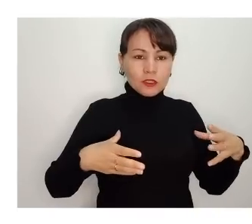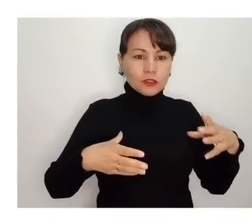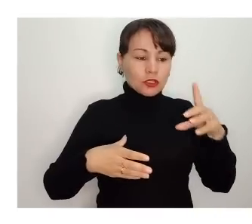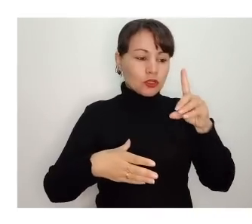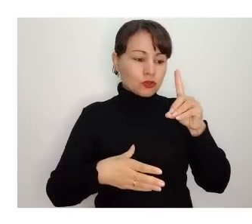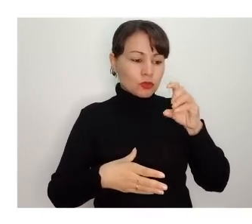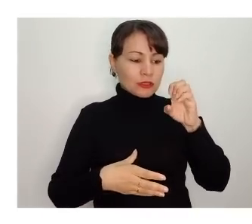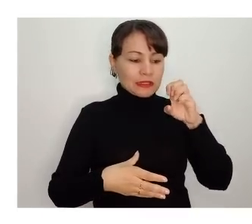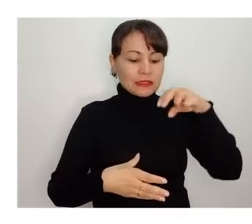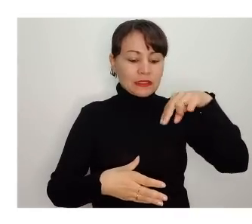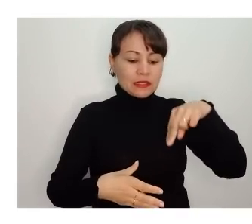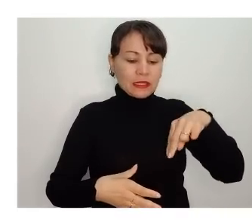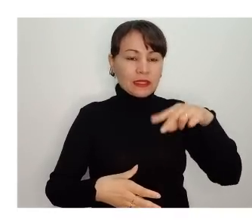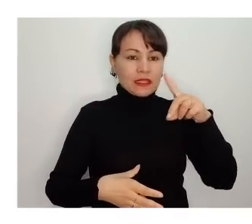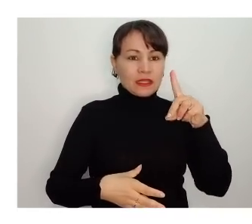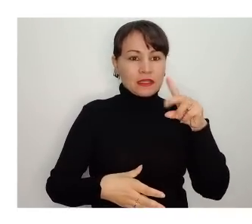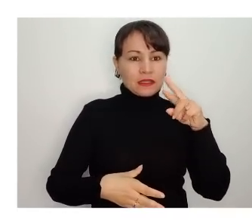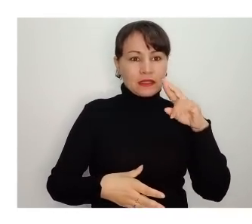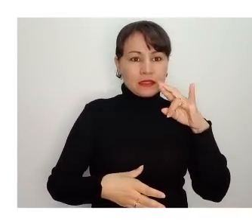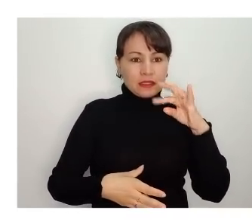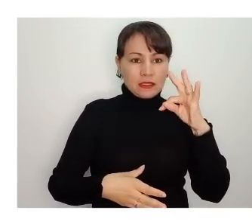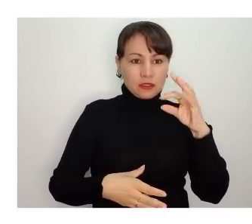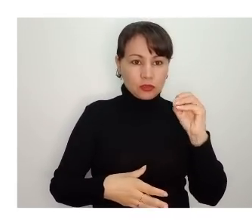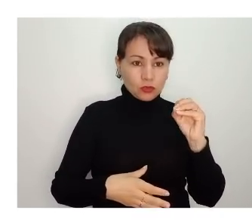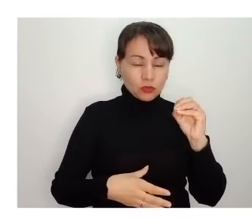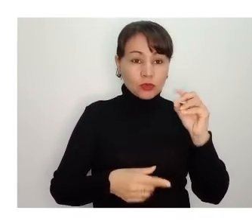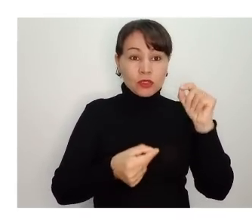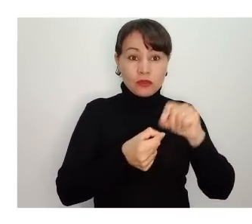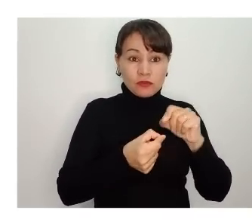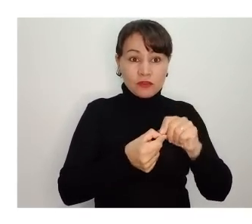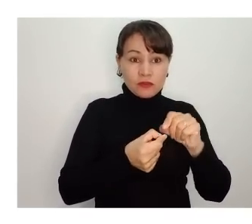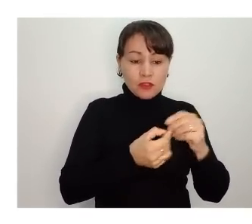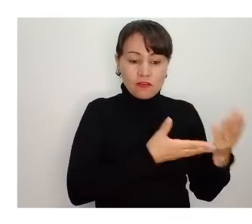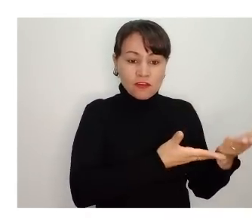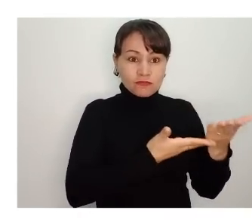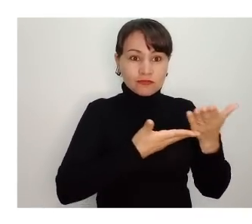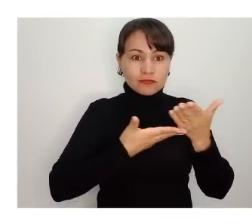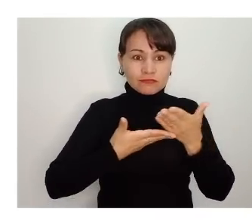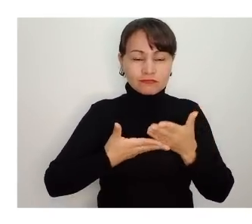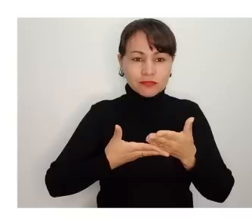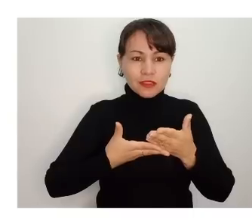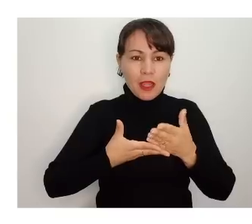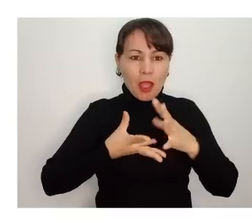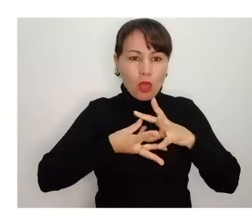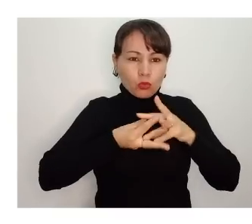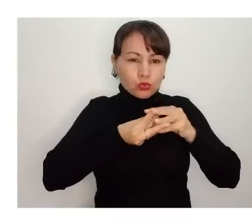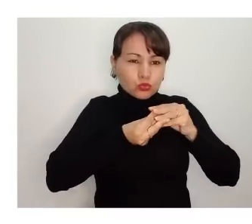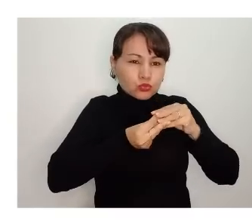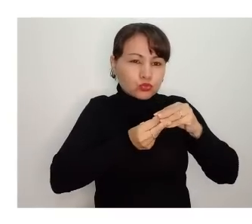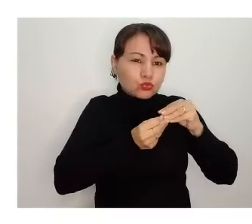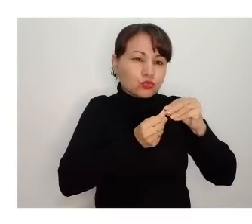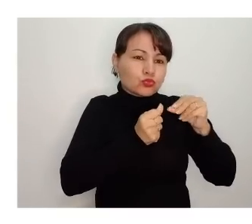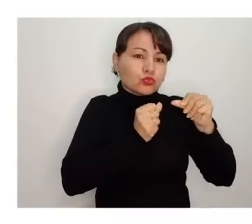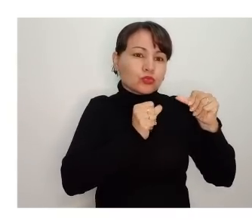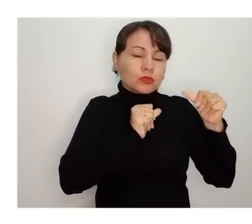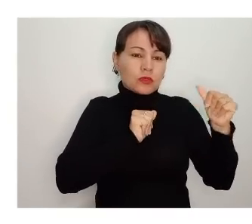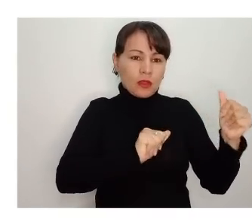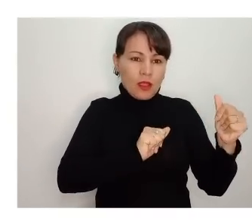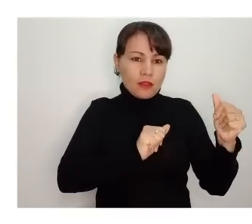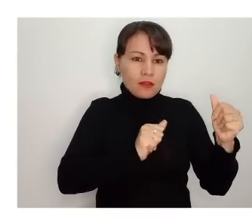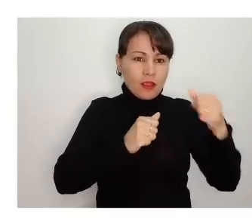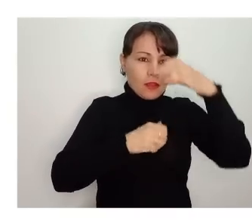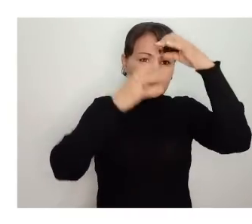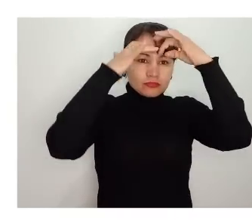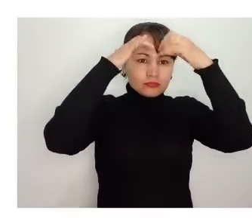do dendrito, e isso que vai nos dar a forma plástica do